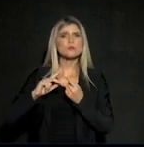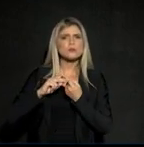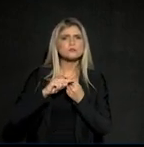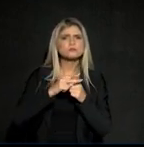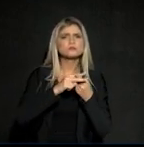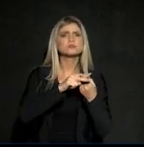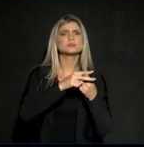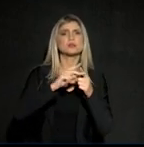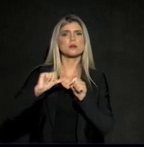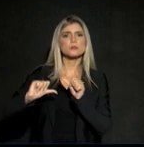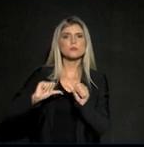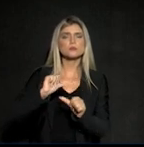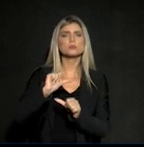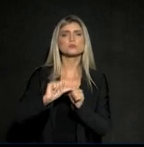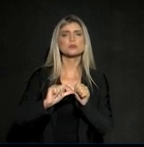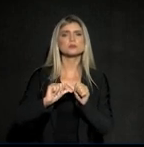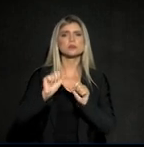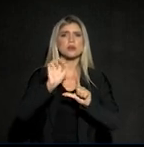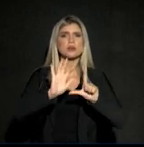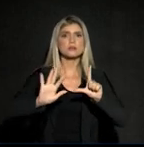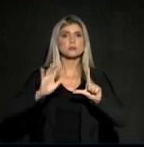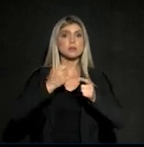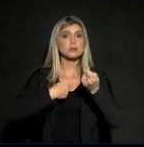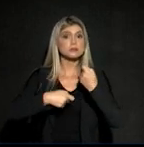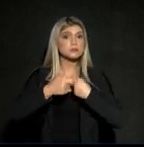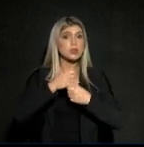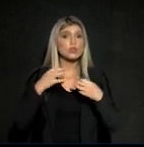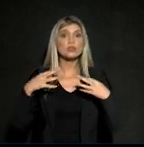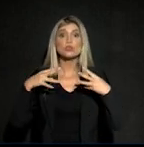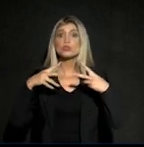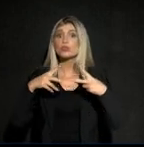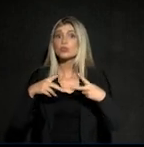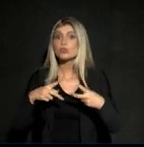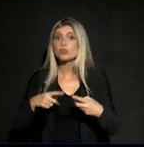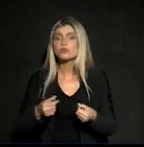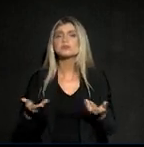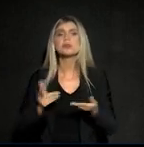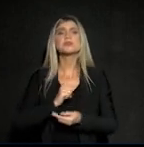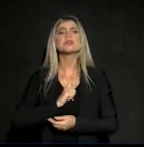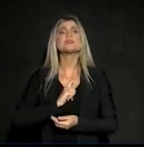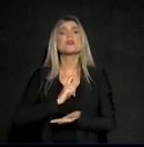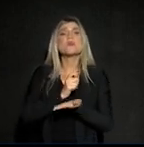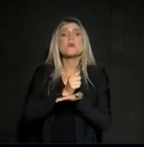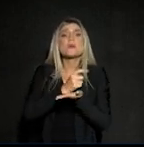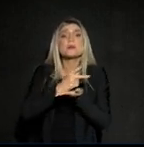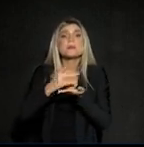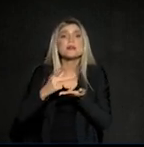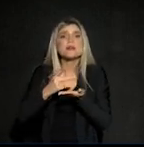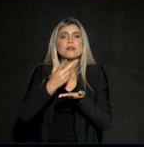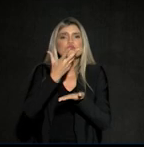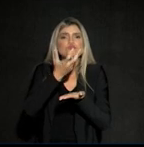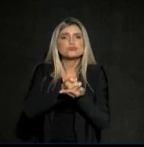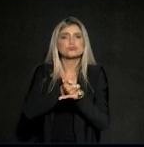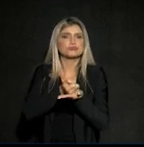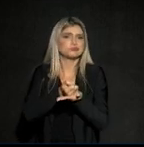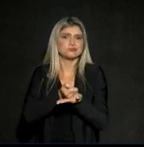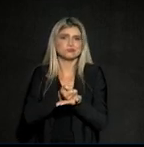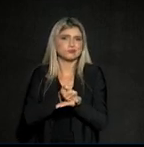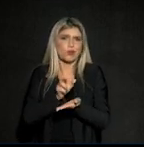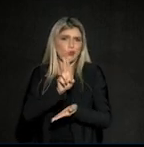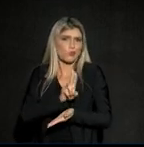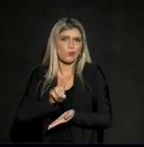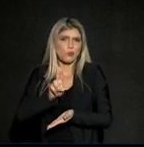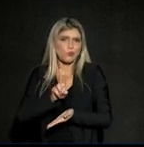digital que todo mundo tem o governo no celular com aplicativo igual se relaciona com os bancos todo mundo usa seja na